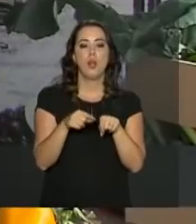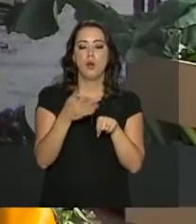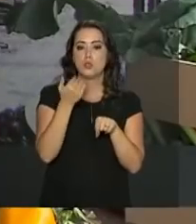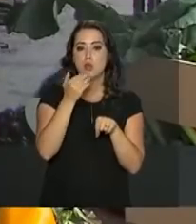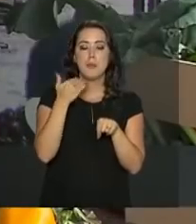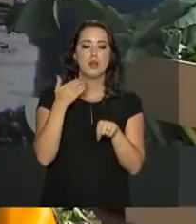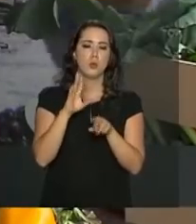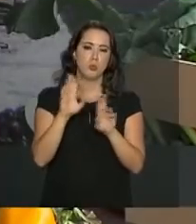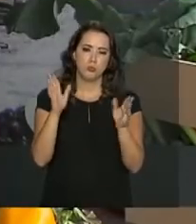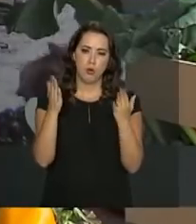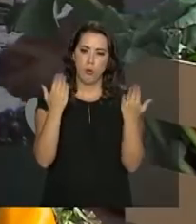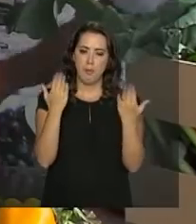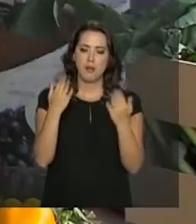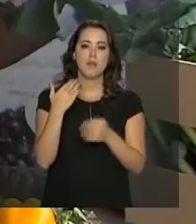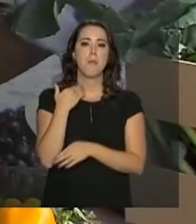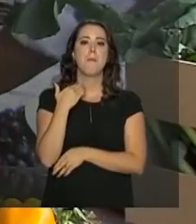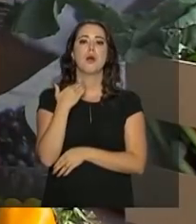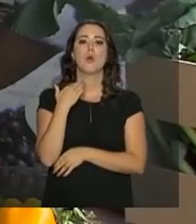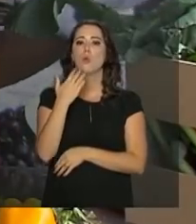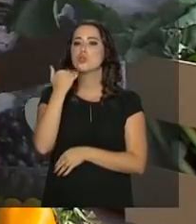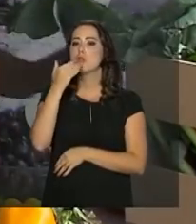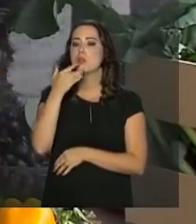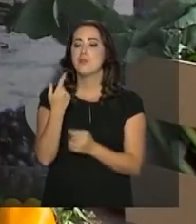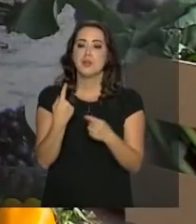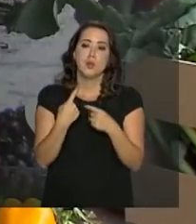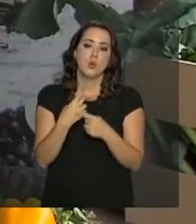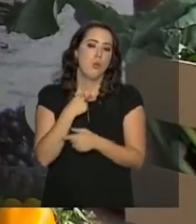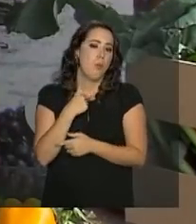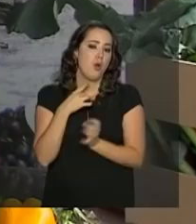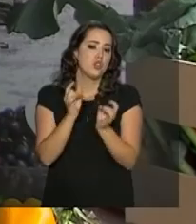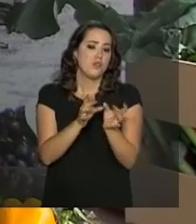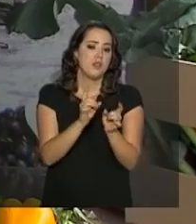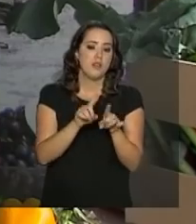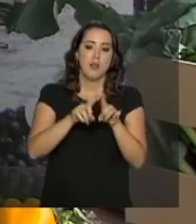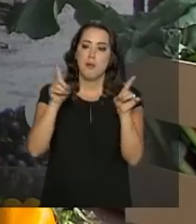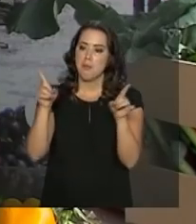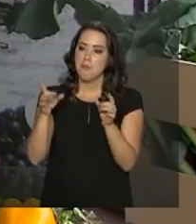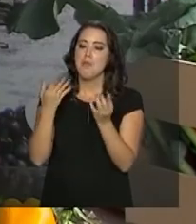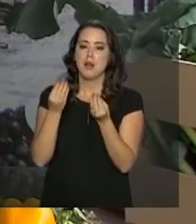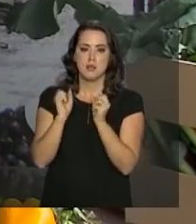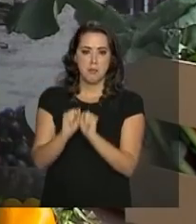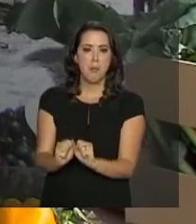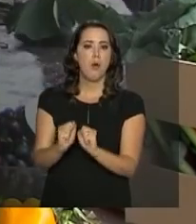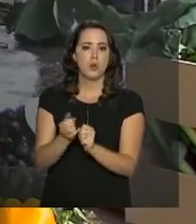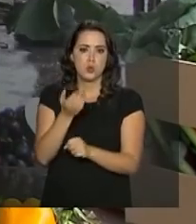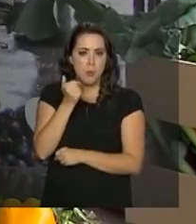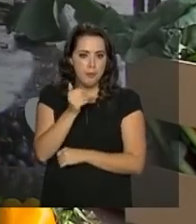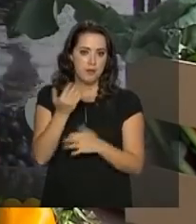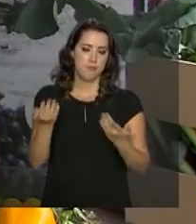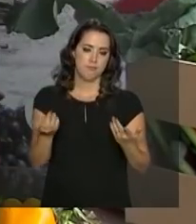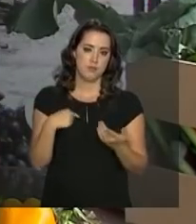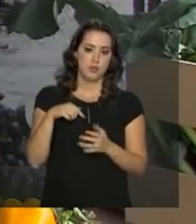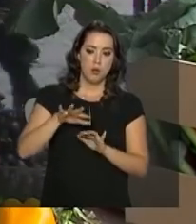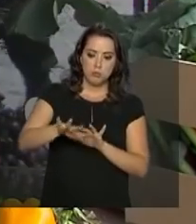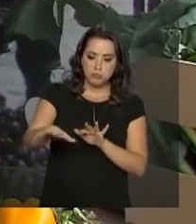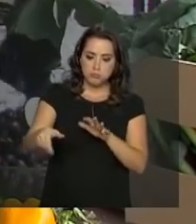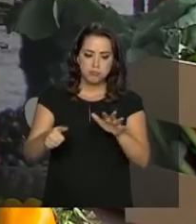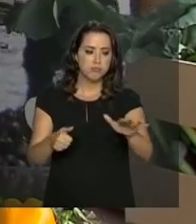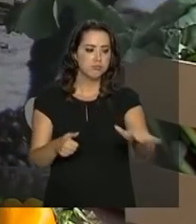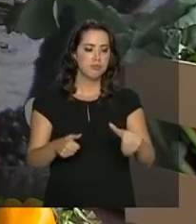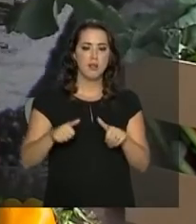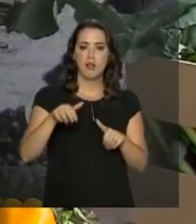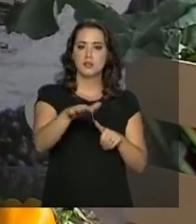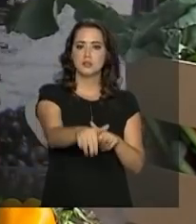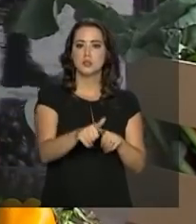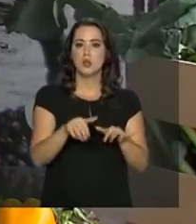que não têm valor de mercado, eles perdem o valor de mercado, mas que a parte nutricional está perfeita. E a gente pega esses